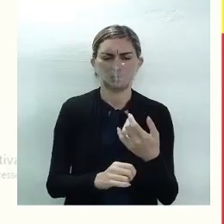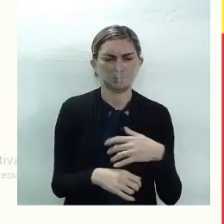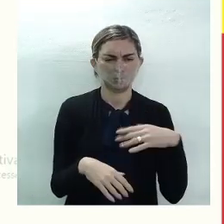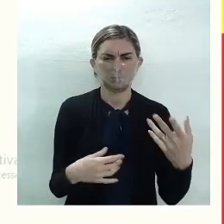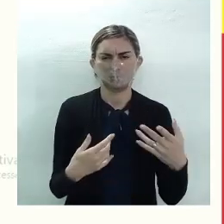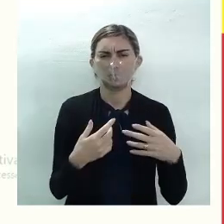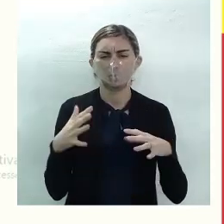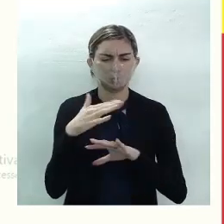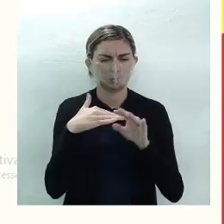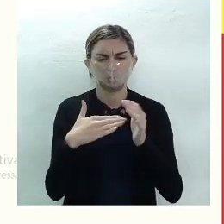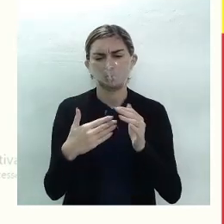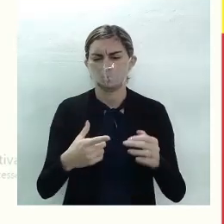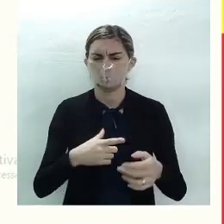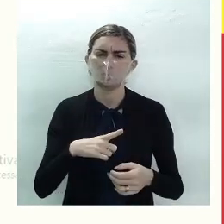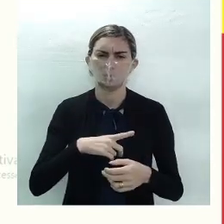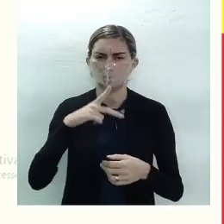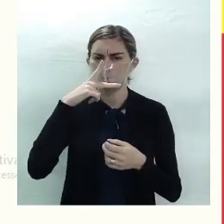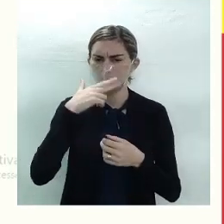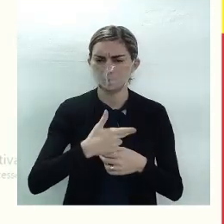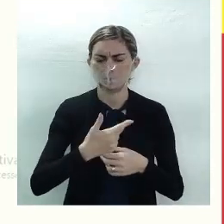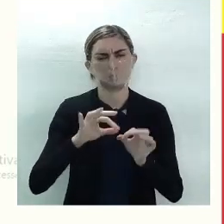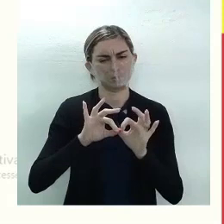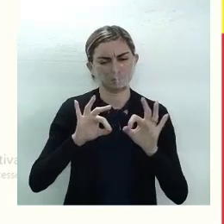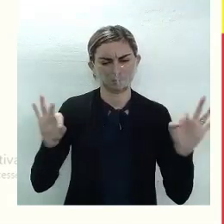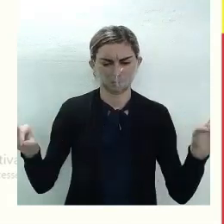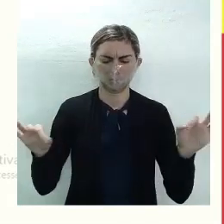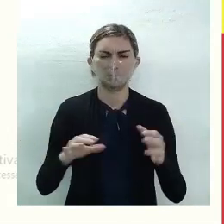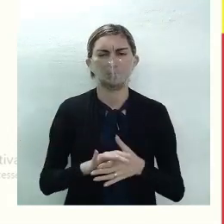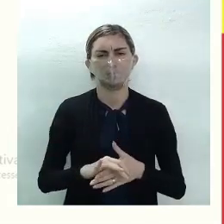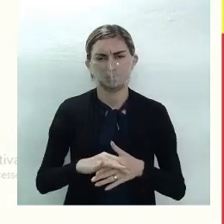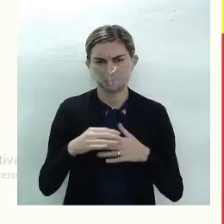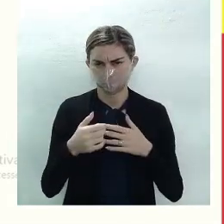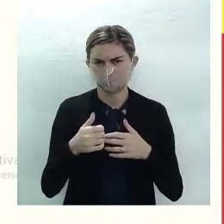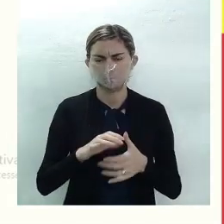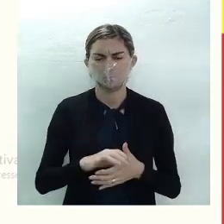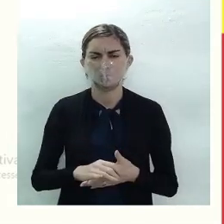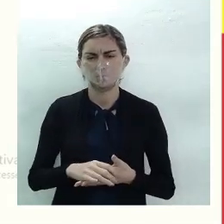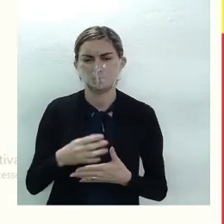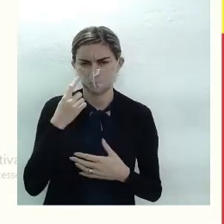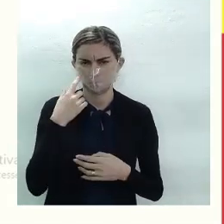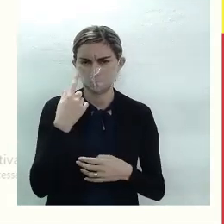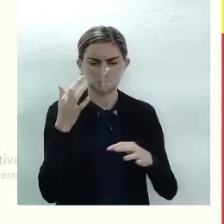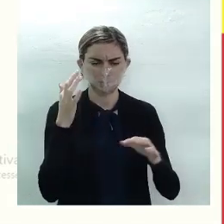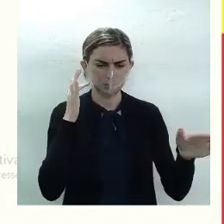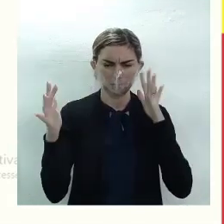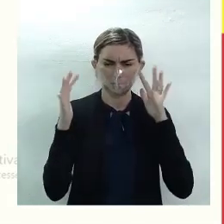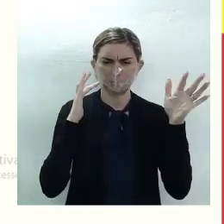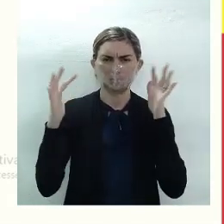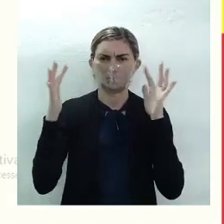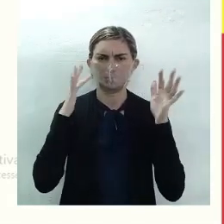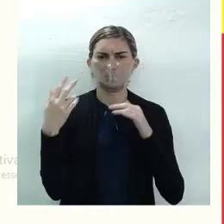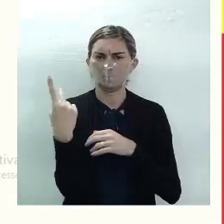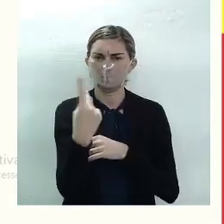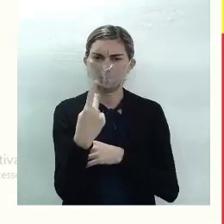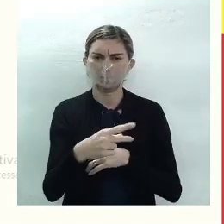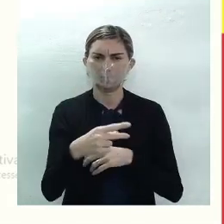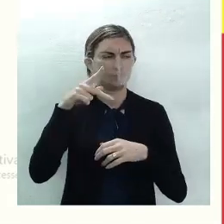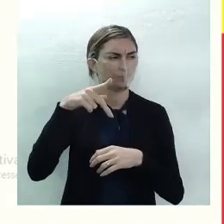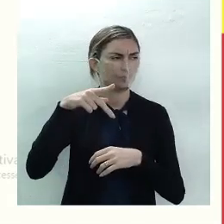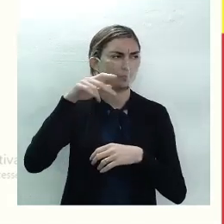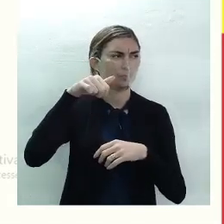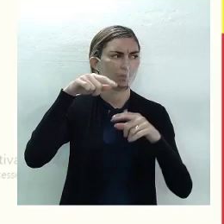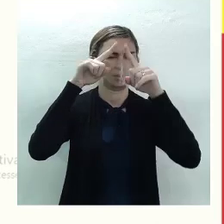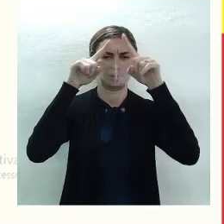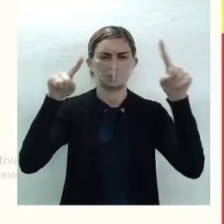esquerdo. Todos têm a mesma distância. Beleza? Agora vamos fazer uma reflexão deste pentágono.